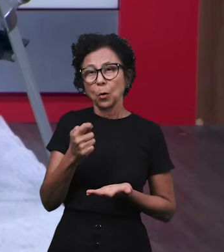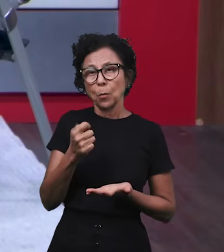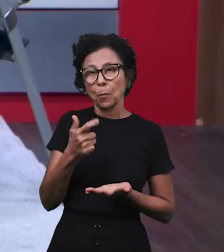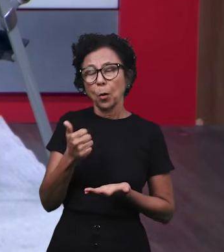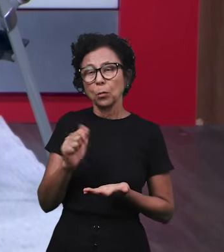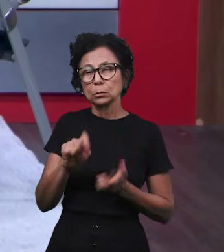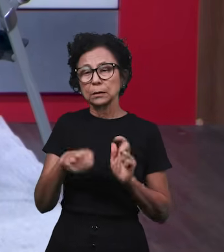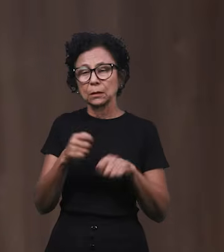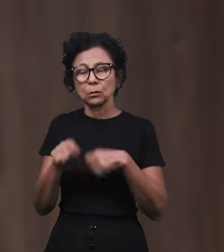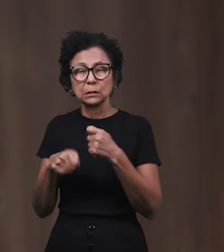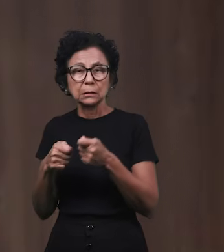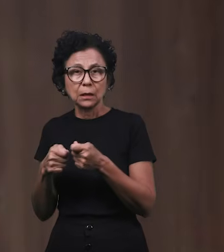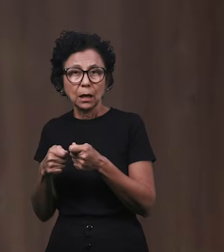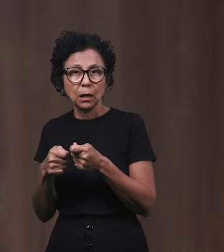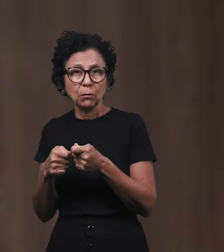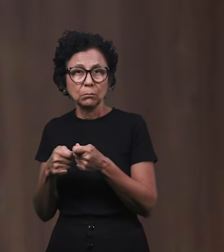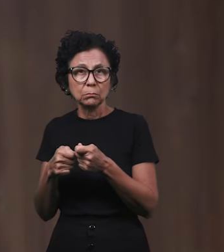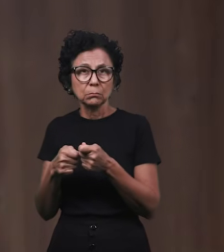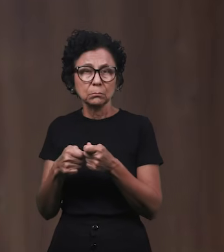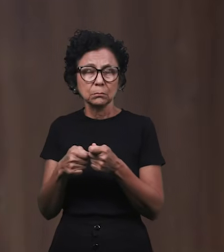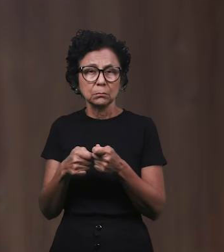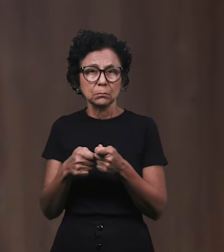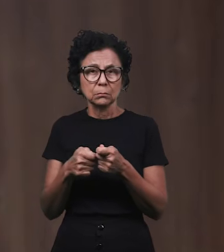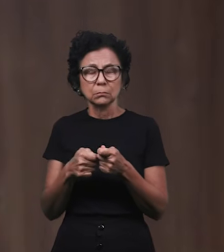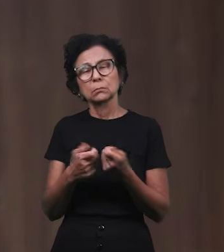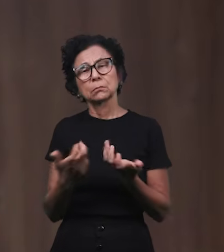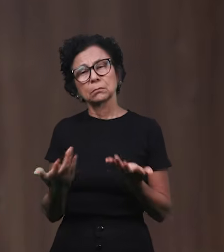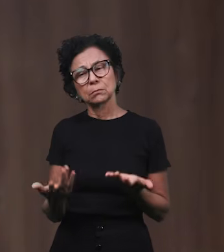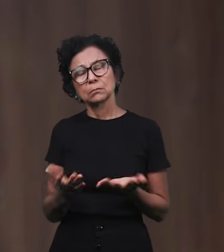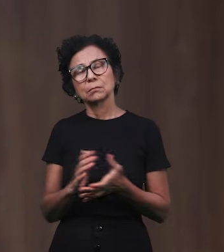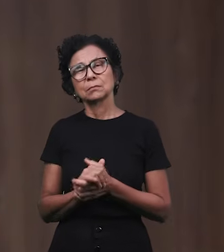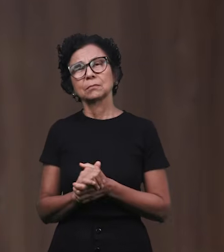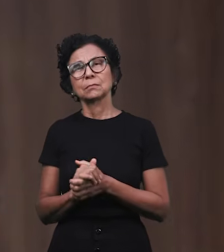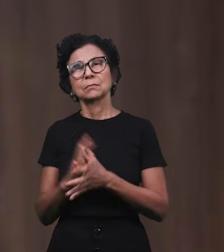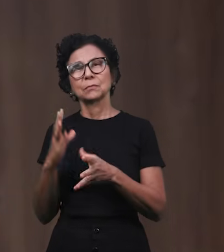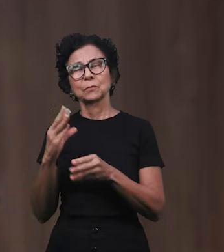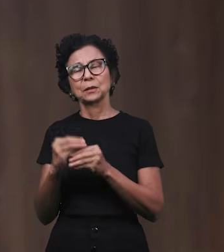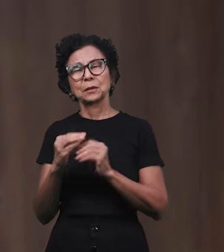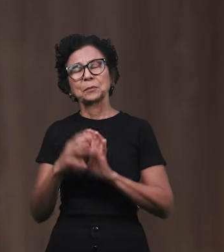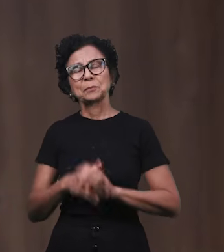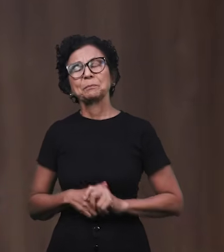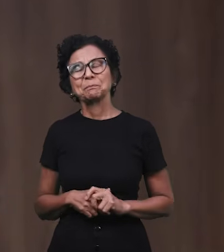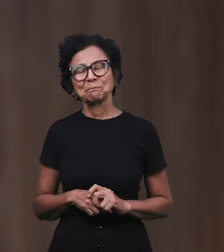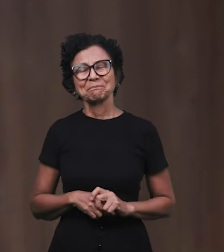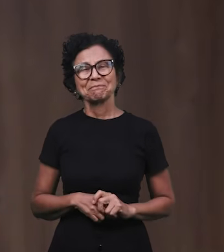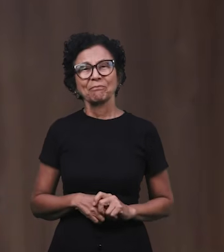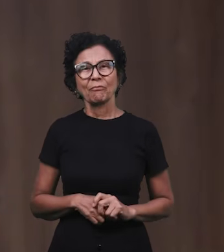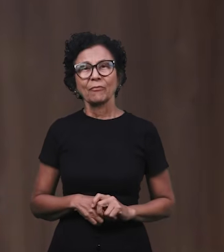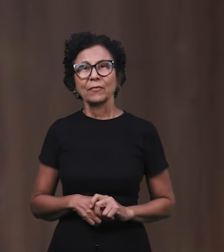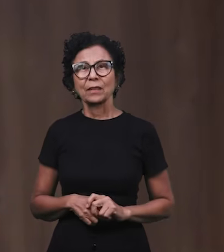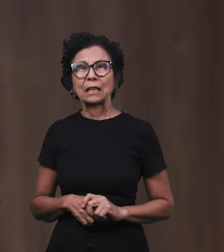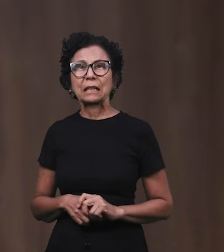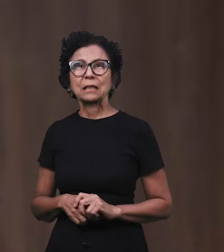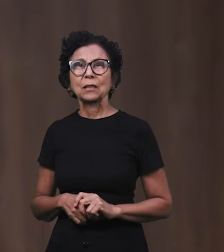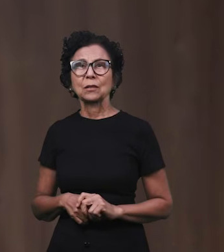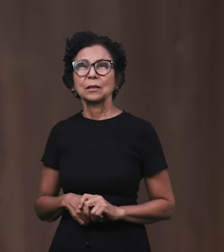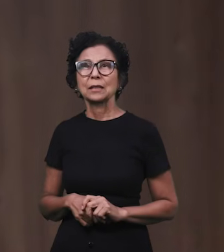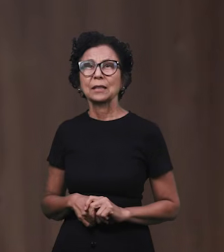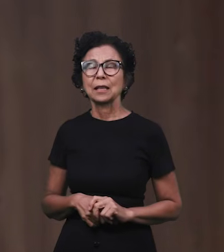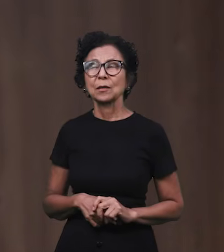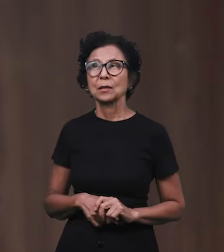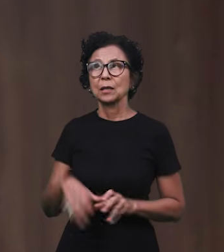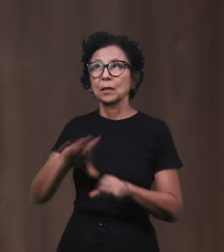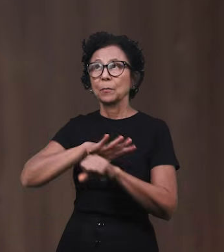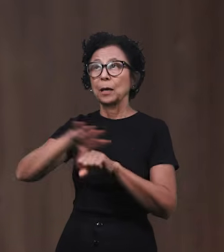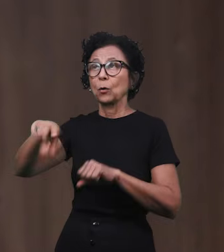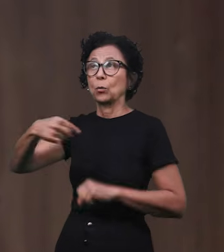todo o significado de duas falas, né? Para que eu vivesse, tu morreste. E aí fala ainda, para me curaste, ainda dá pra gente complementar,